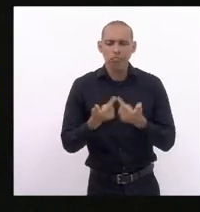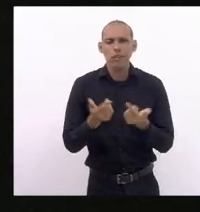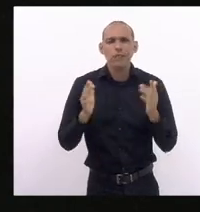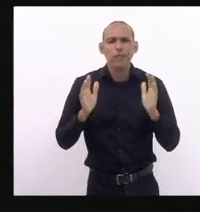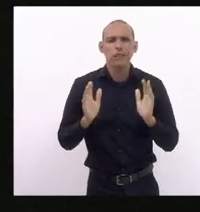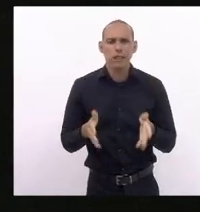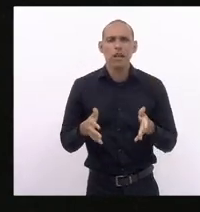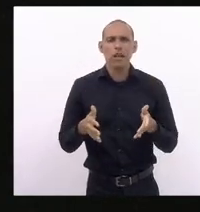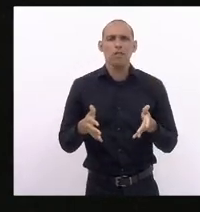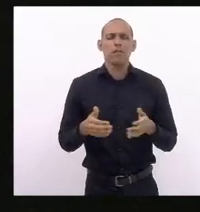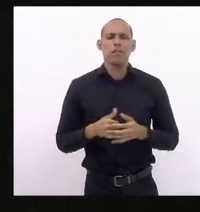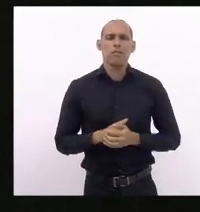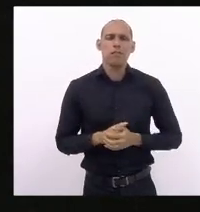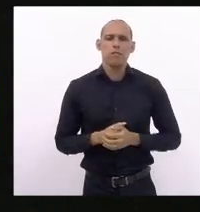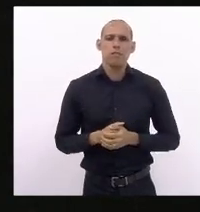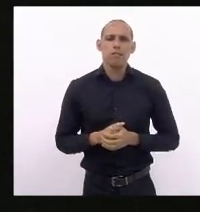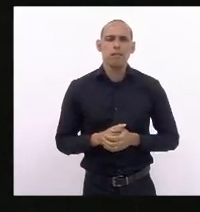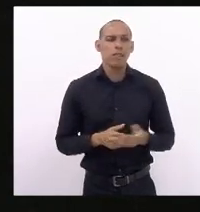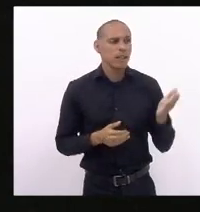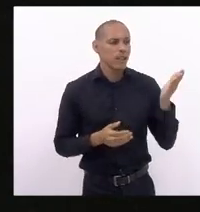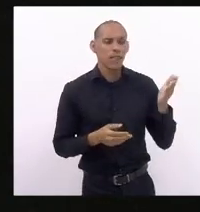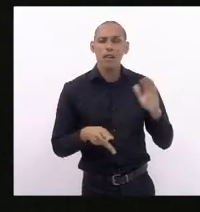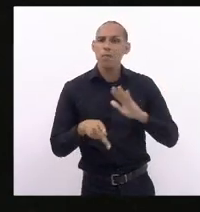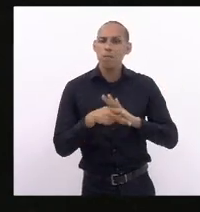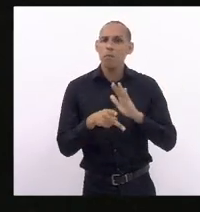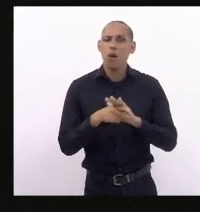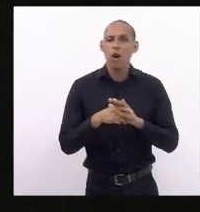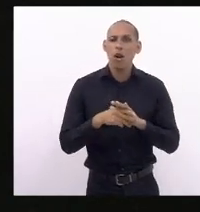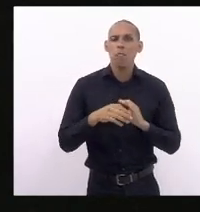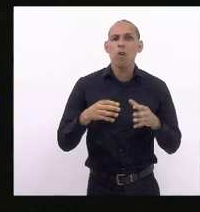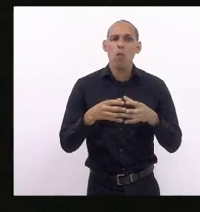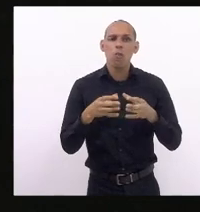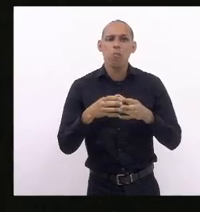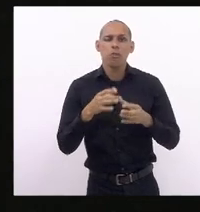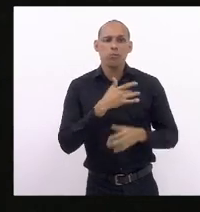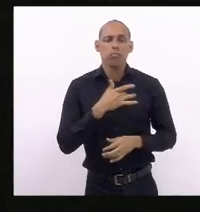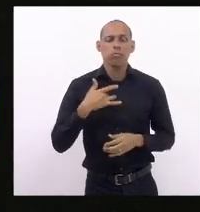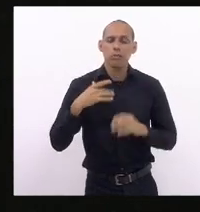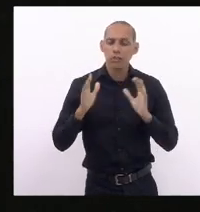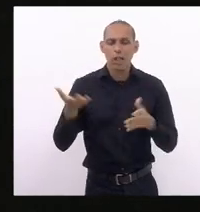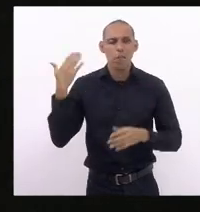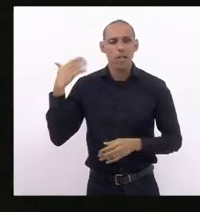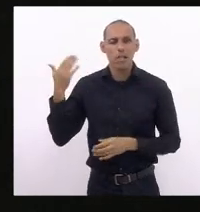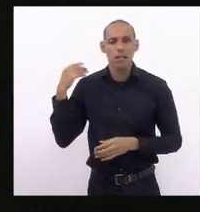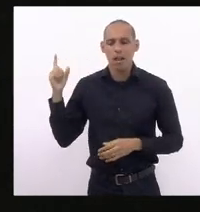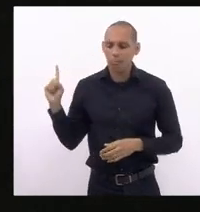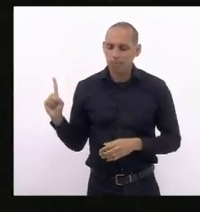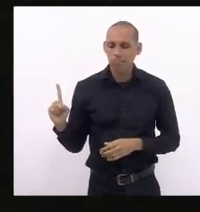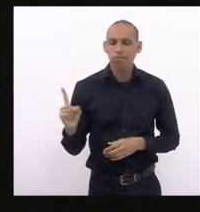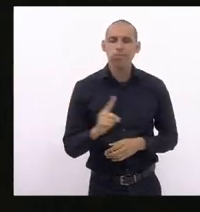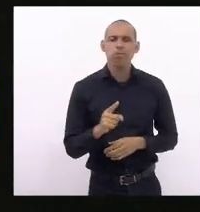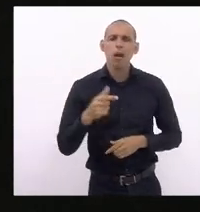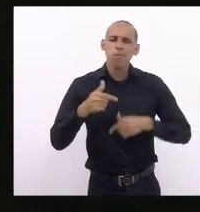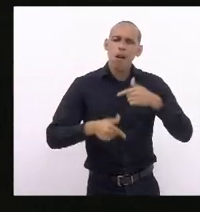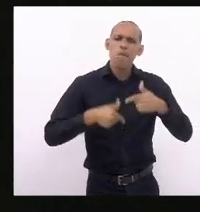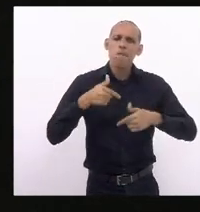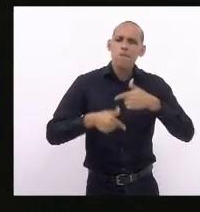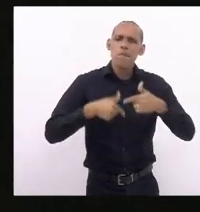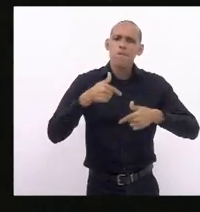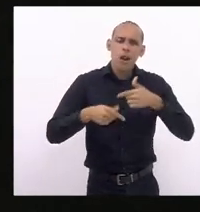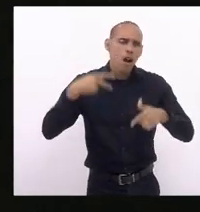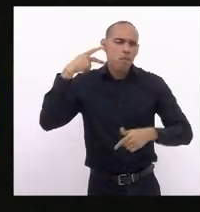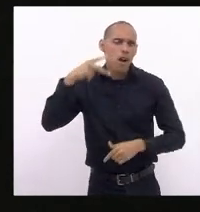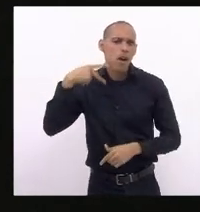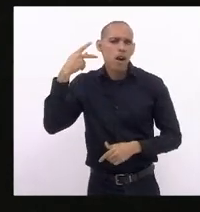nessa legislatura, foi integrante da Comissão de Saúde, que trouxe aqui, durante seu exercício como